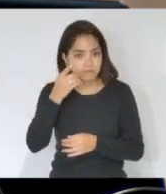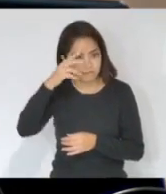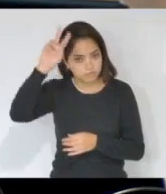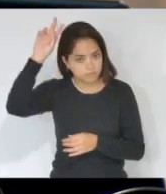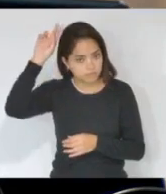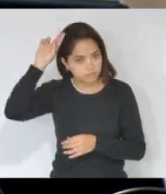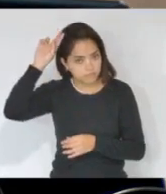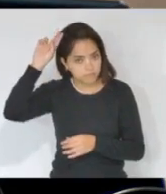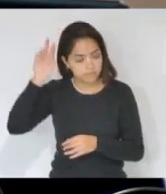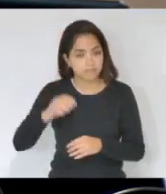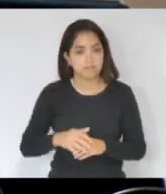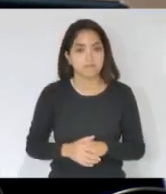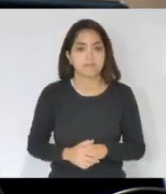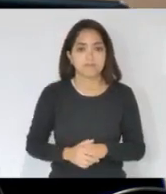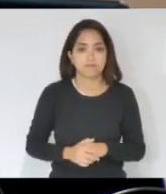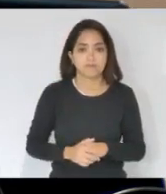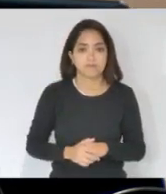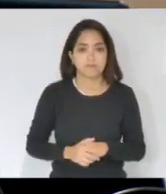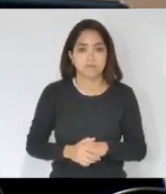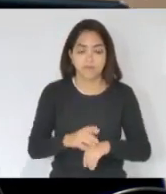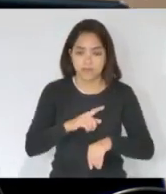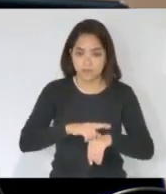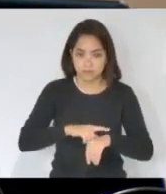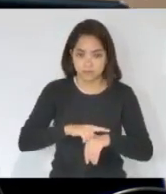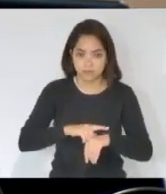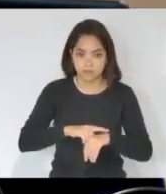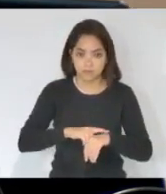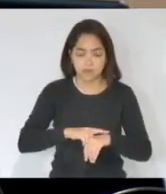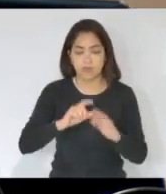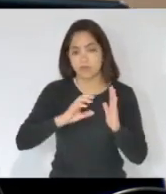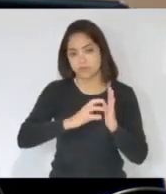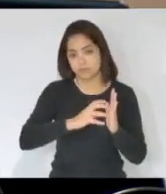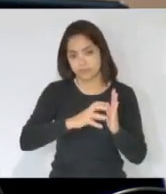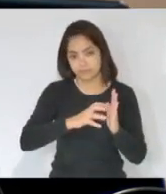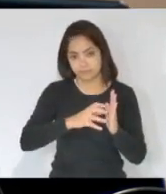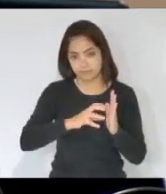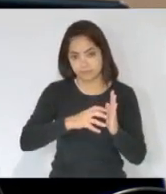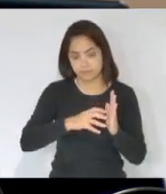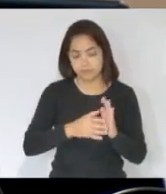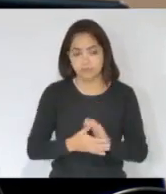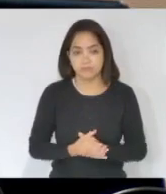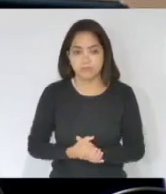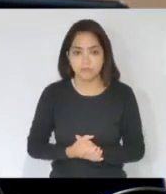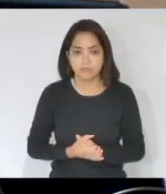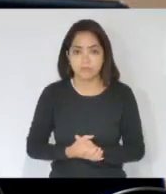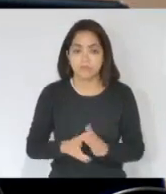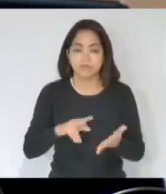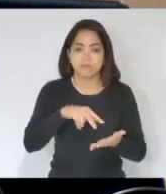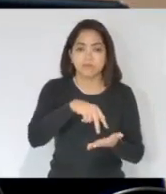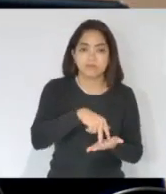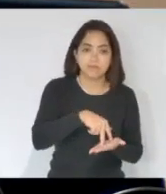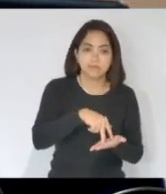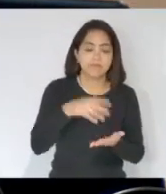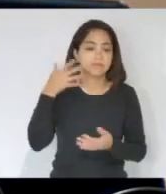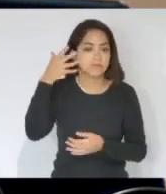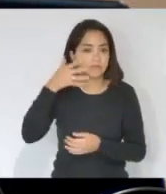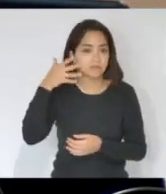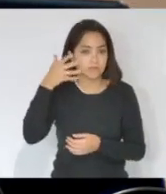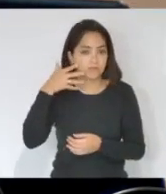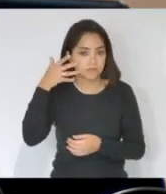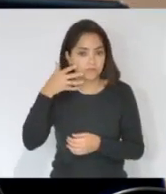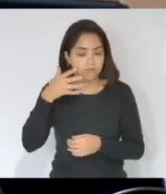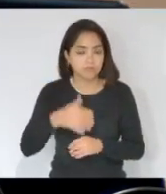Preso. Grande expediente. Neste horário destinado aos partidos políticos, ocuparam a tribuna os